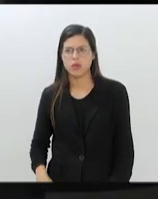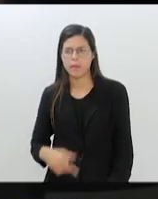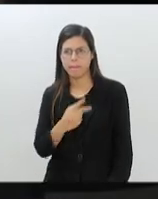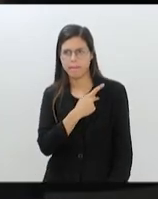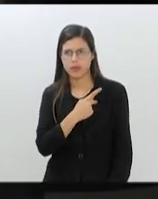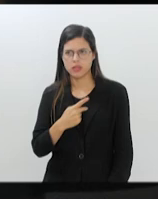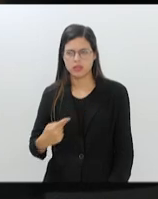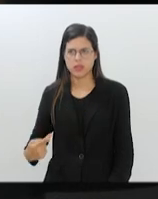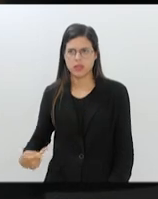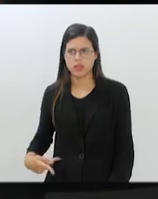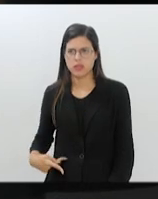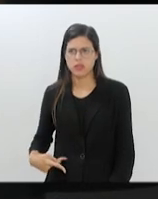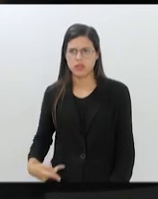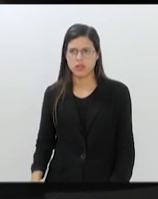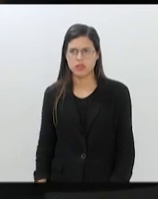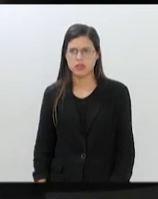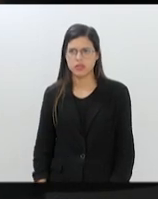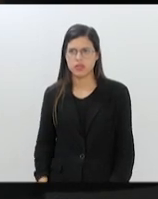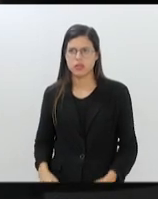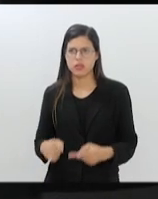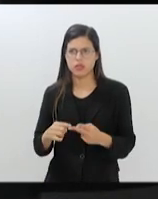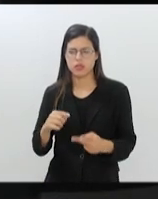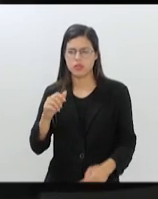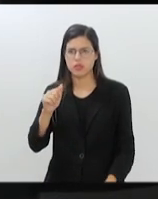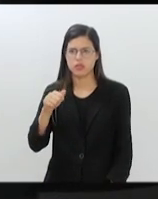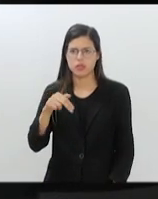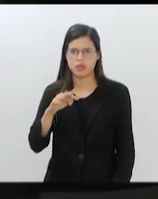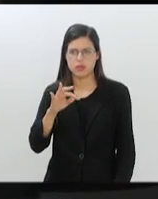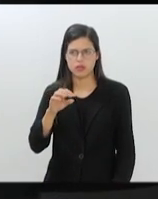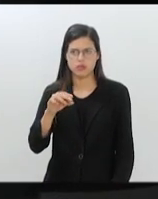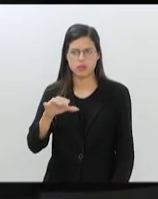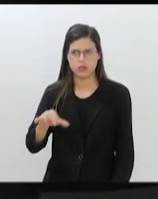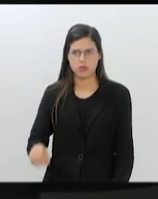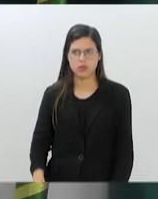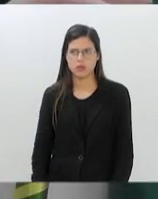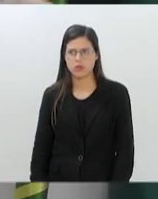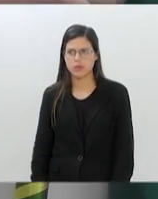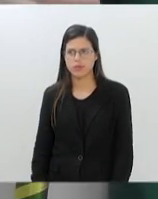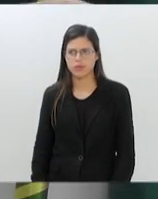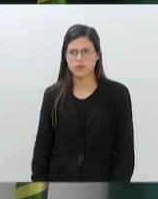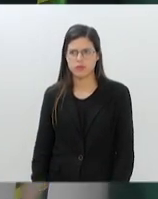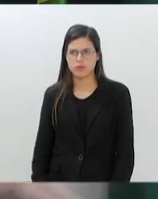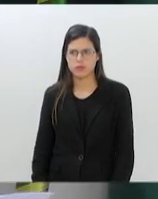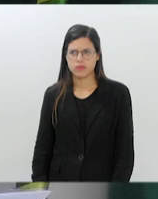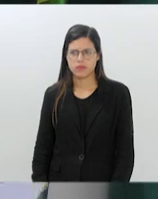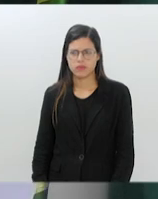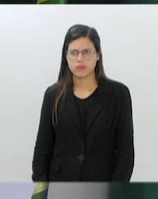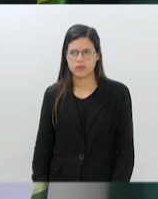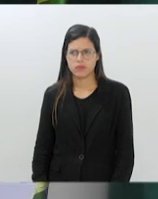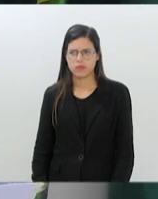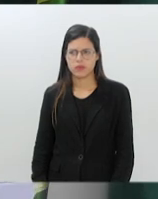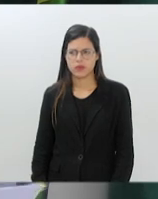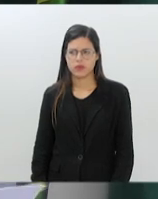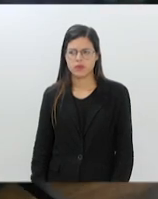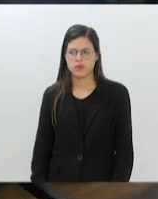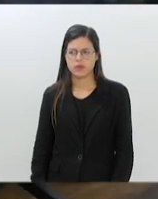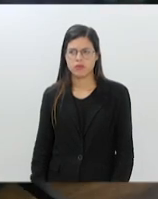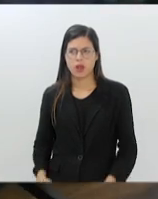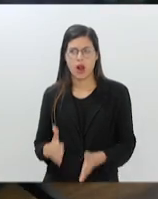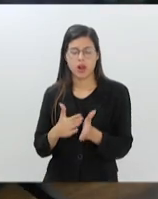balon e o Antônio Carlos dois detentores do Poder da cidade Quanto quanto